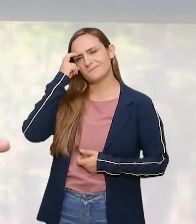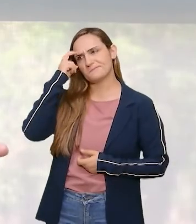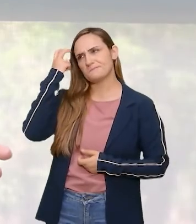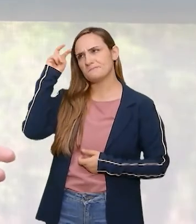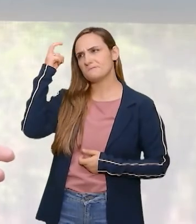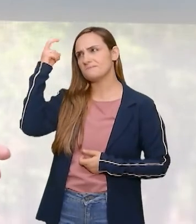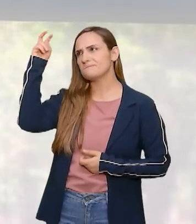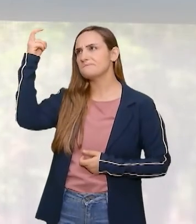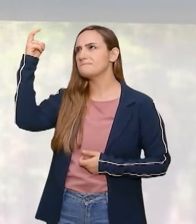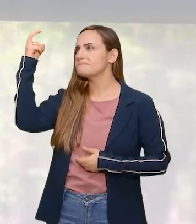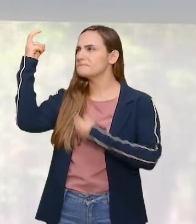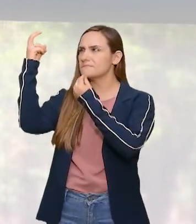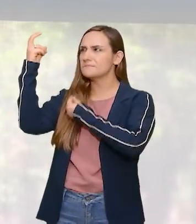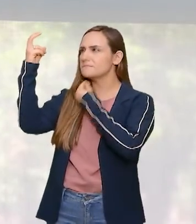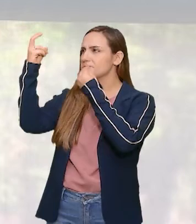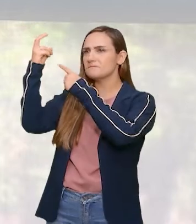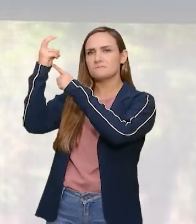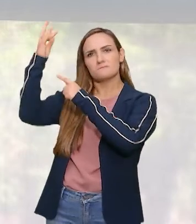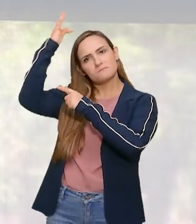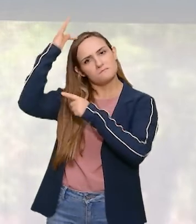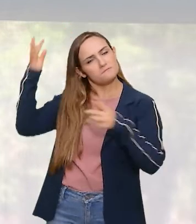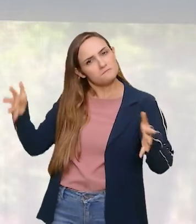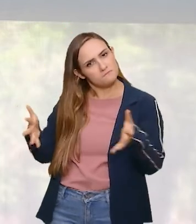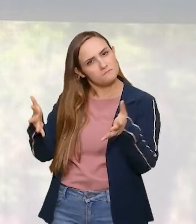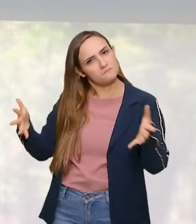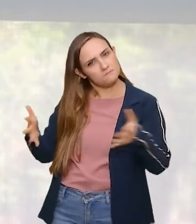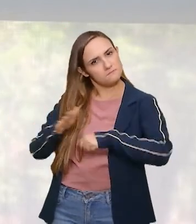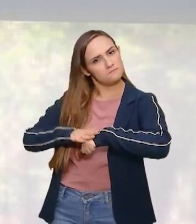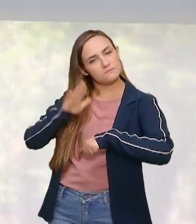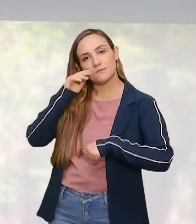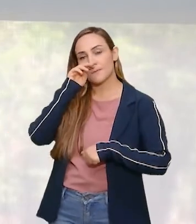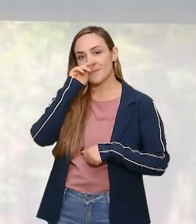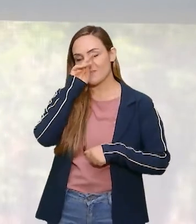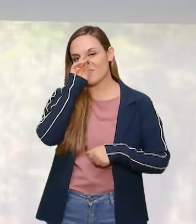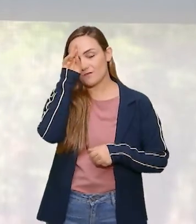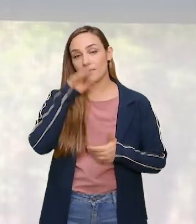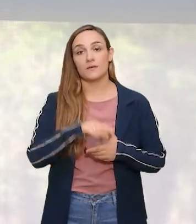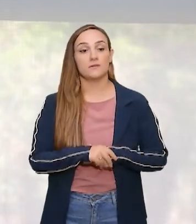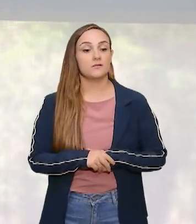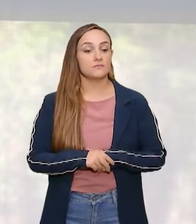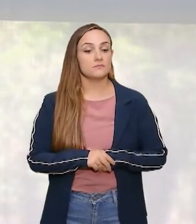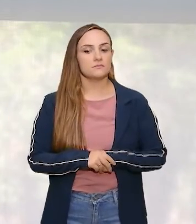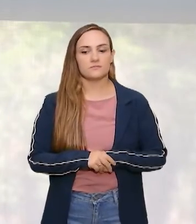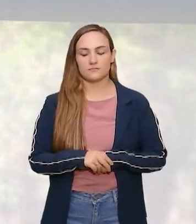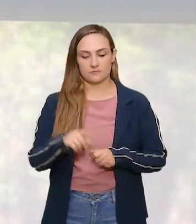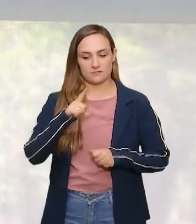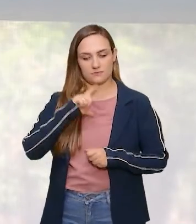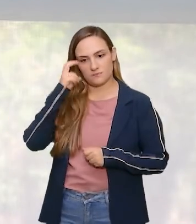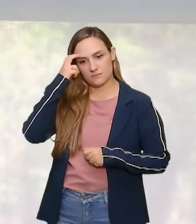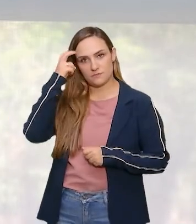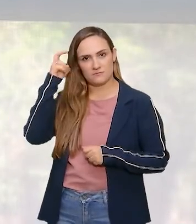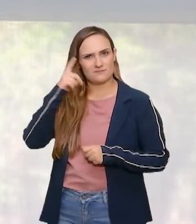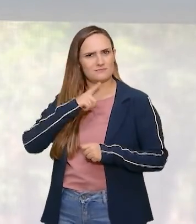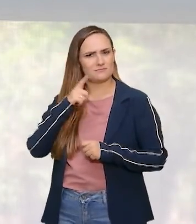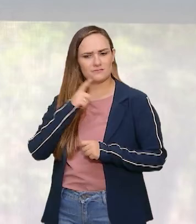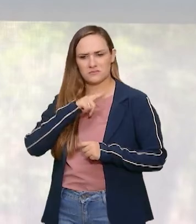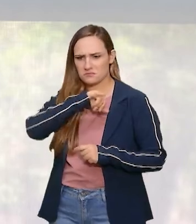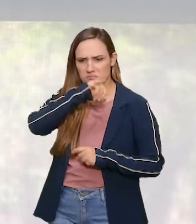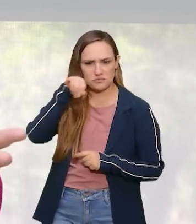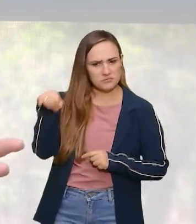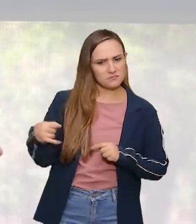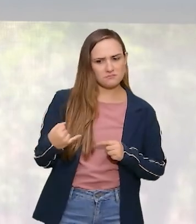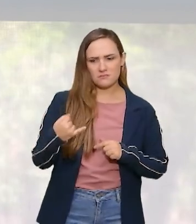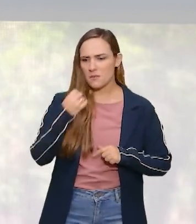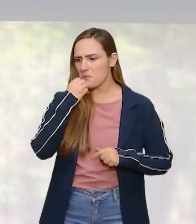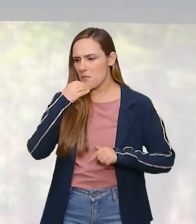Tanta inteligência, surge a pergunta: como um talento pode ser aproveitado? A habilidade especial abre um